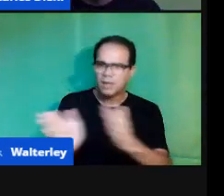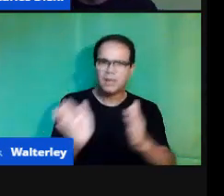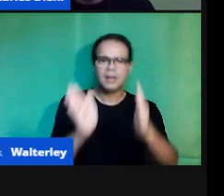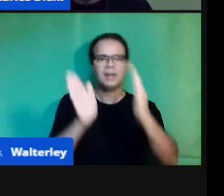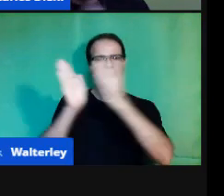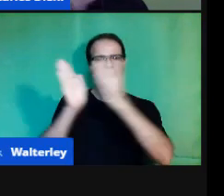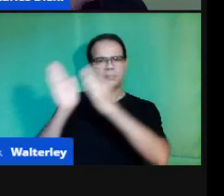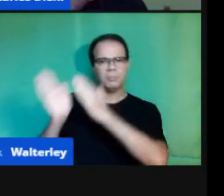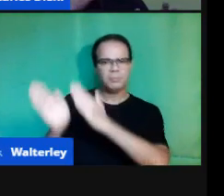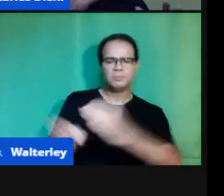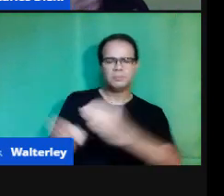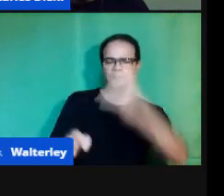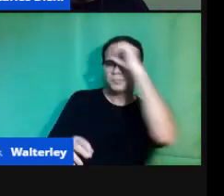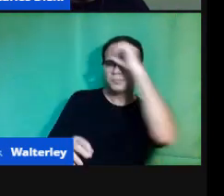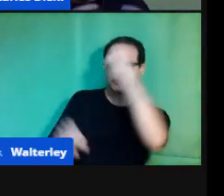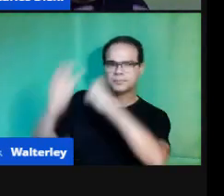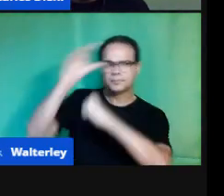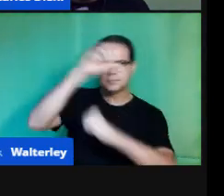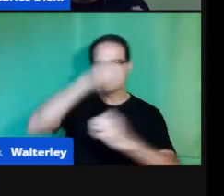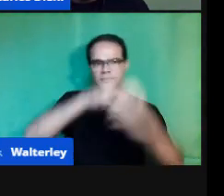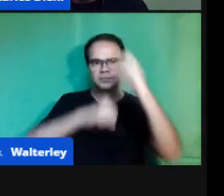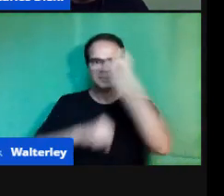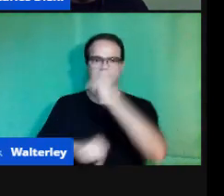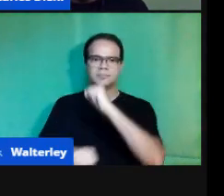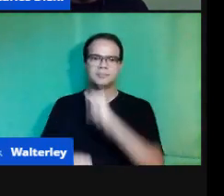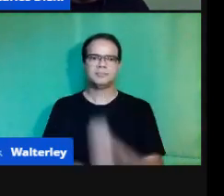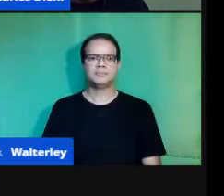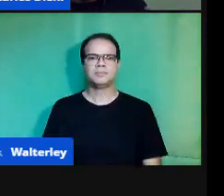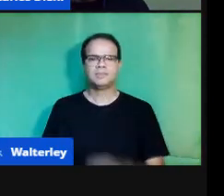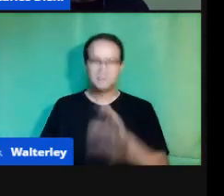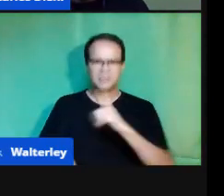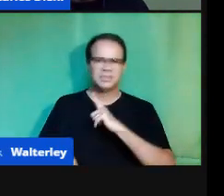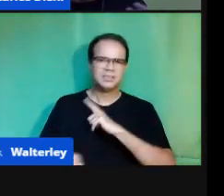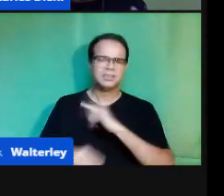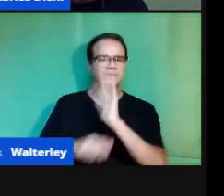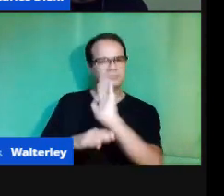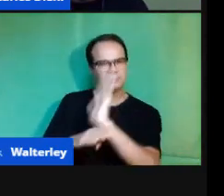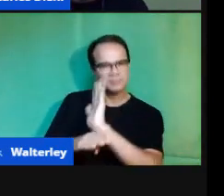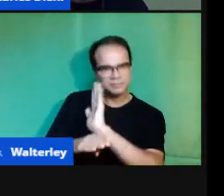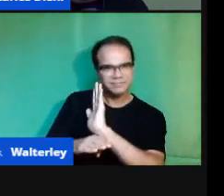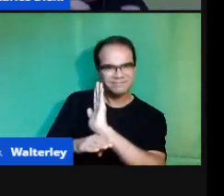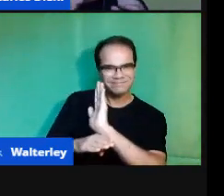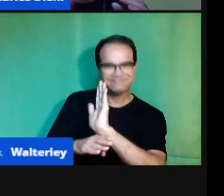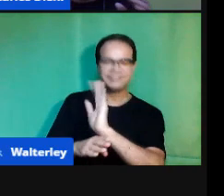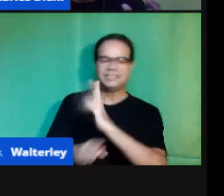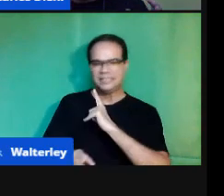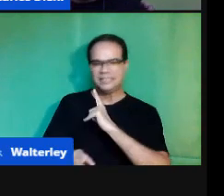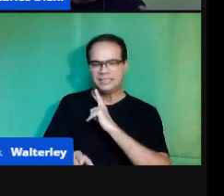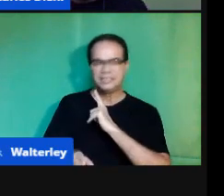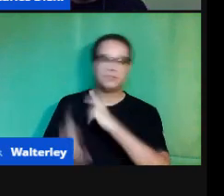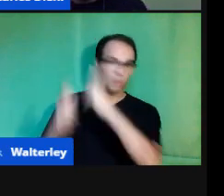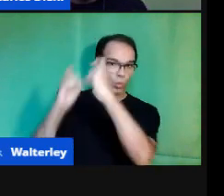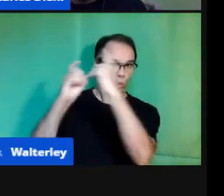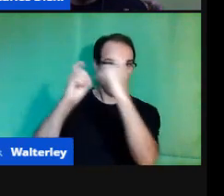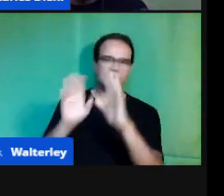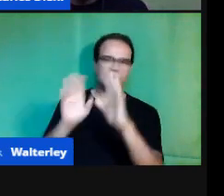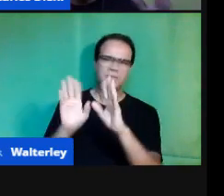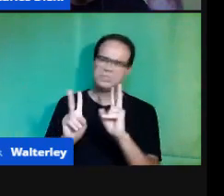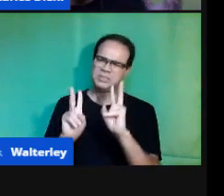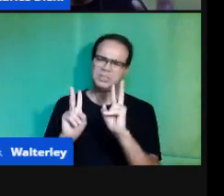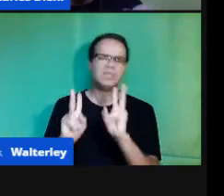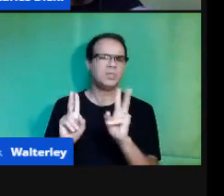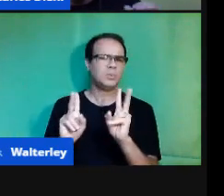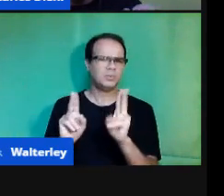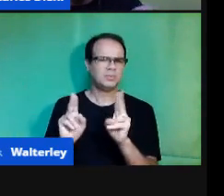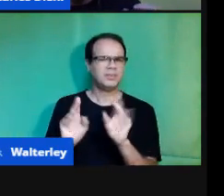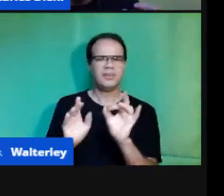didática, por mais que tenha uma composição visual mais interessante, recursos gráficos, já é bem mais quadradinho ele